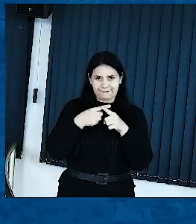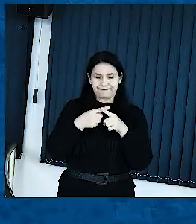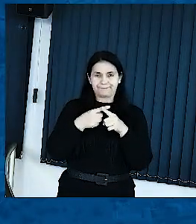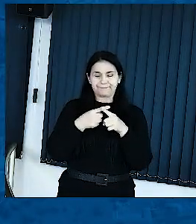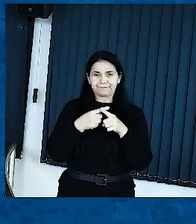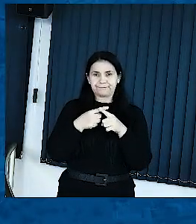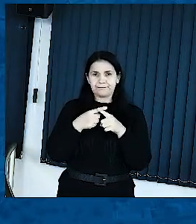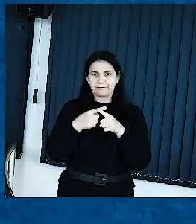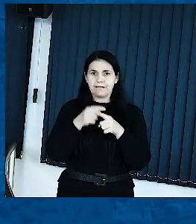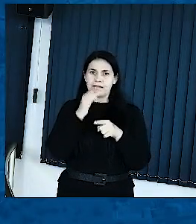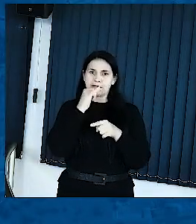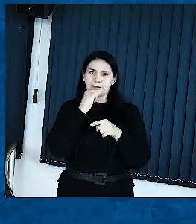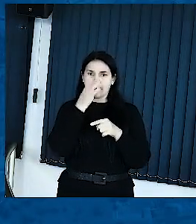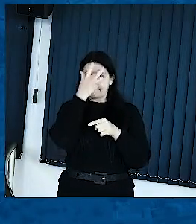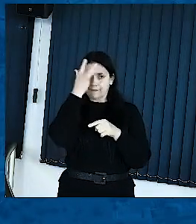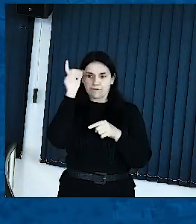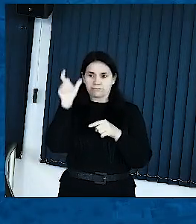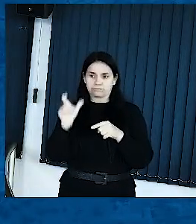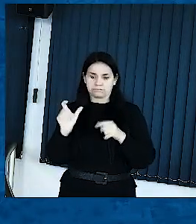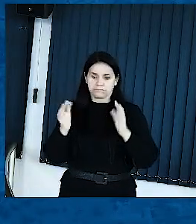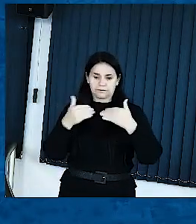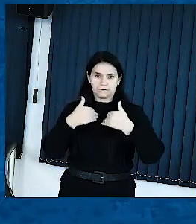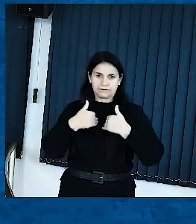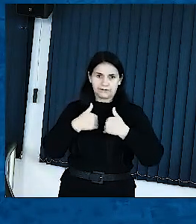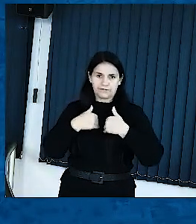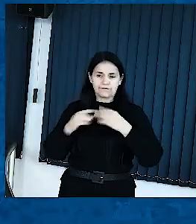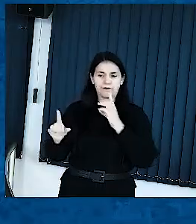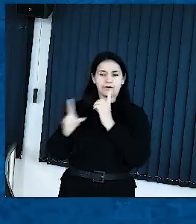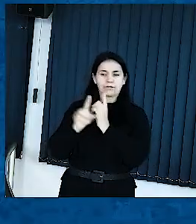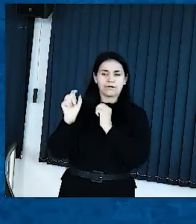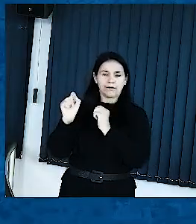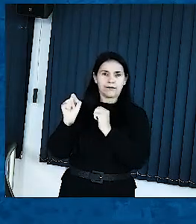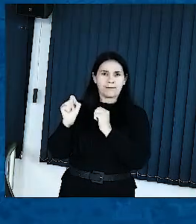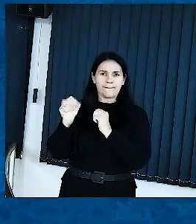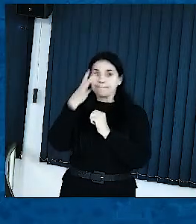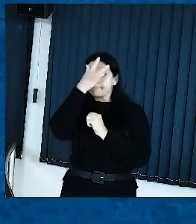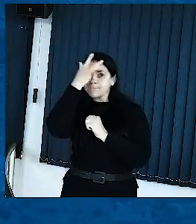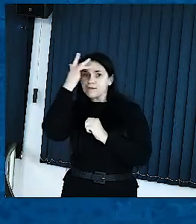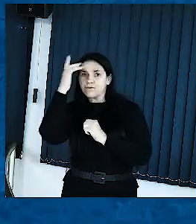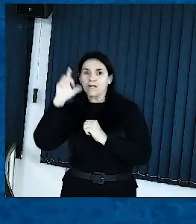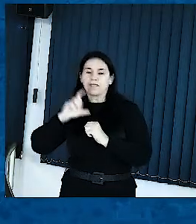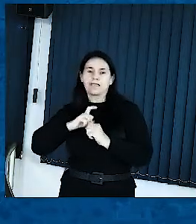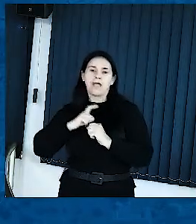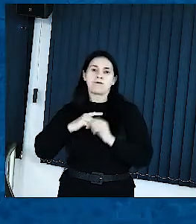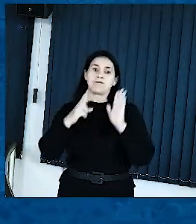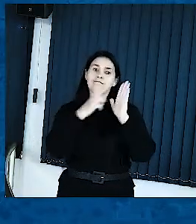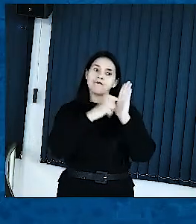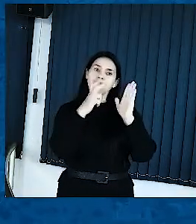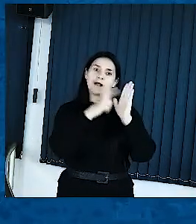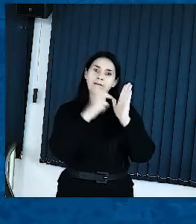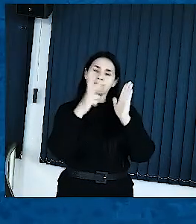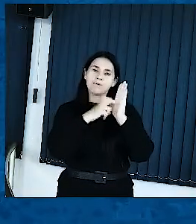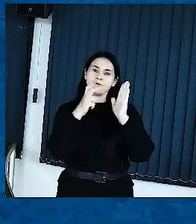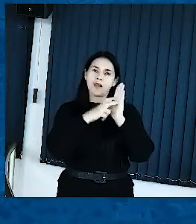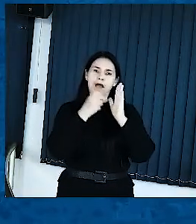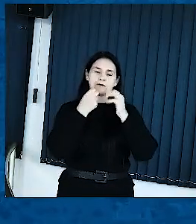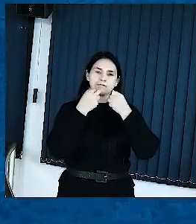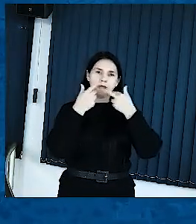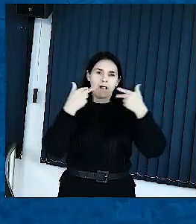Porque no autismo vocês vão encontrar pessoas que têm um vocabulário amplo, que falam